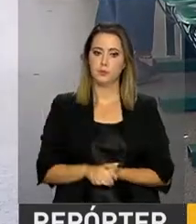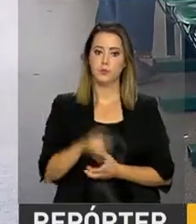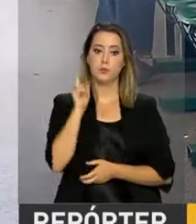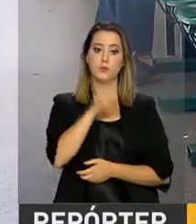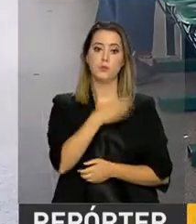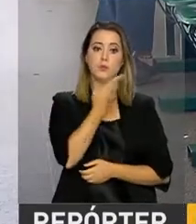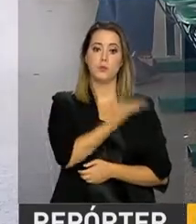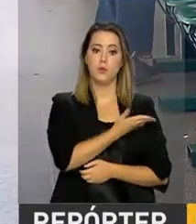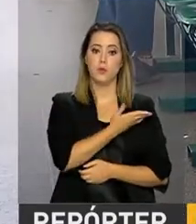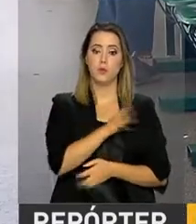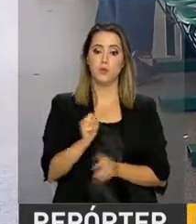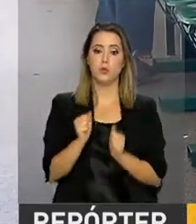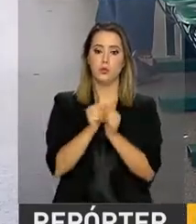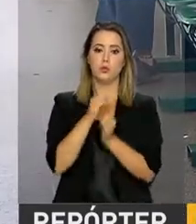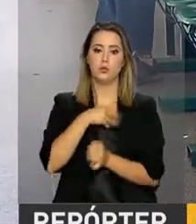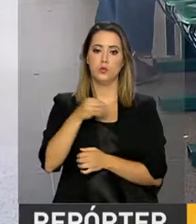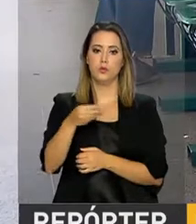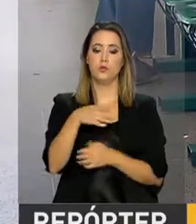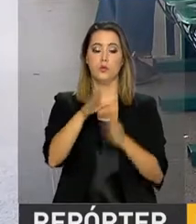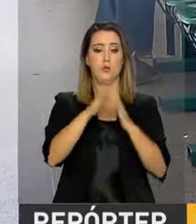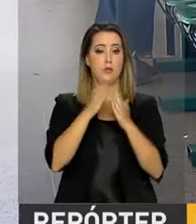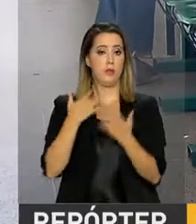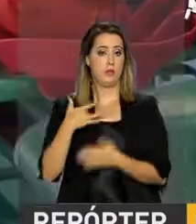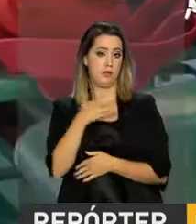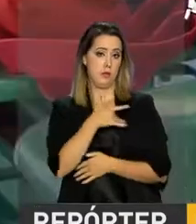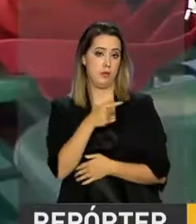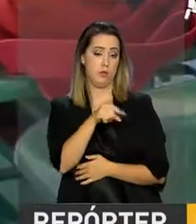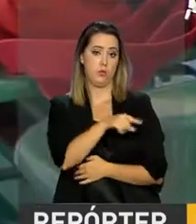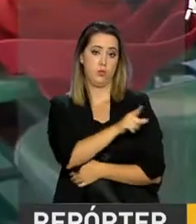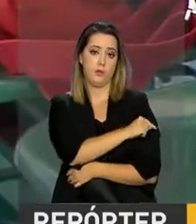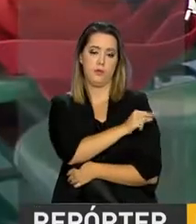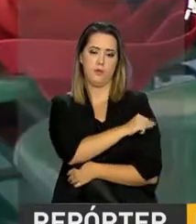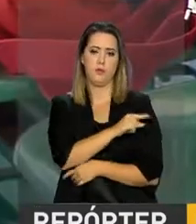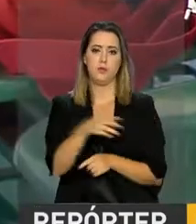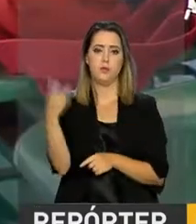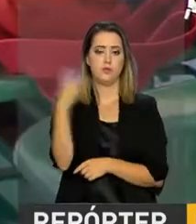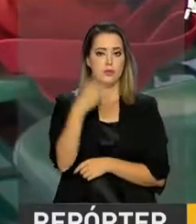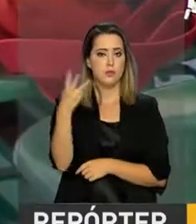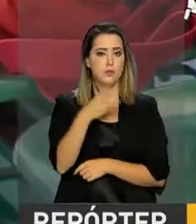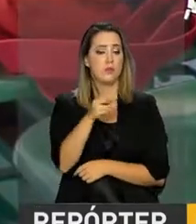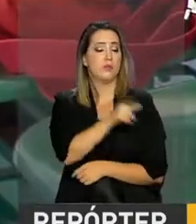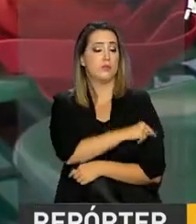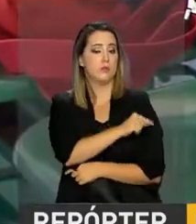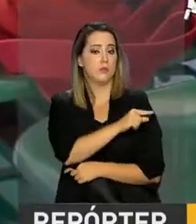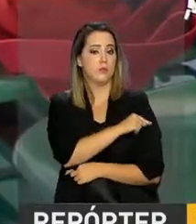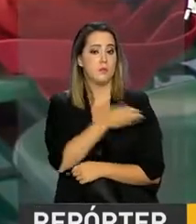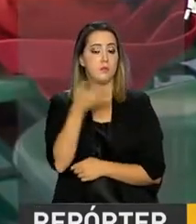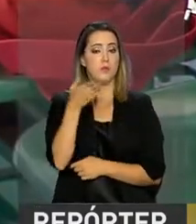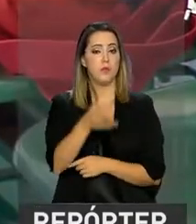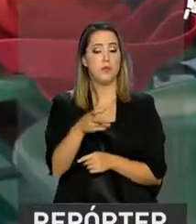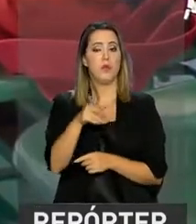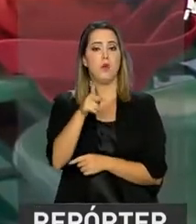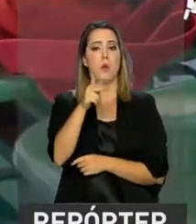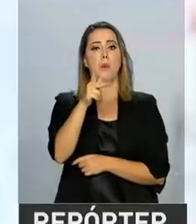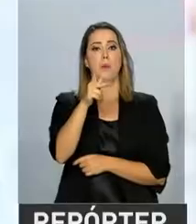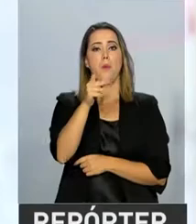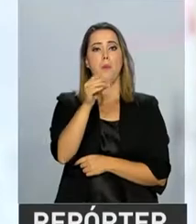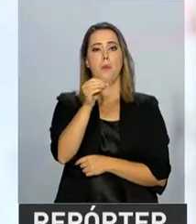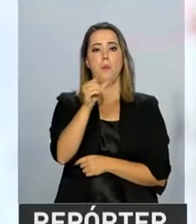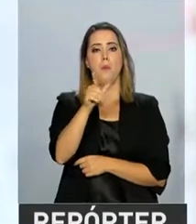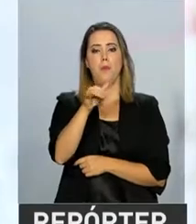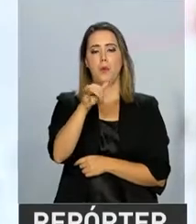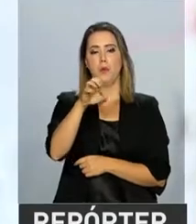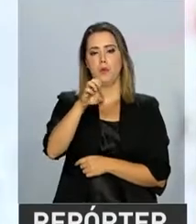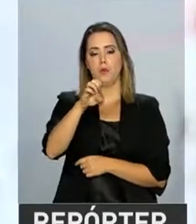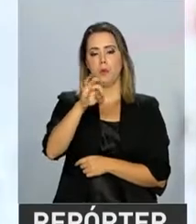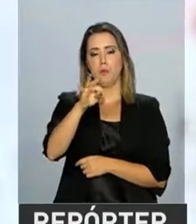Larissa levou a filha até um posto de saúde do Distrito Federal para tomar a terceira dose da vacina contra a poliomielite.